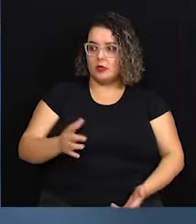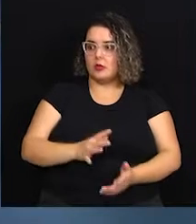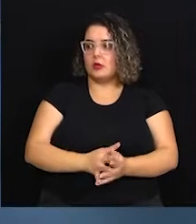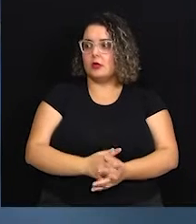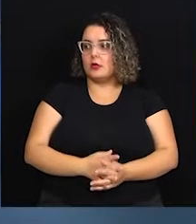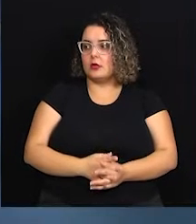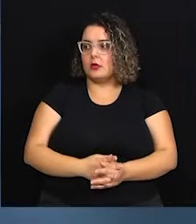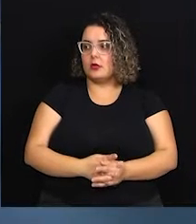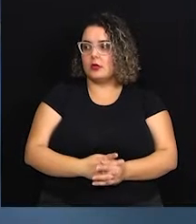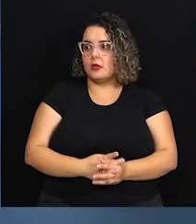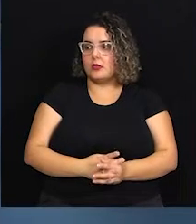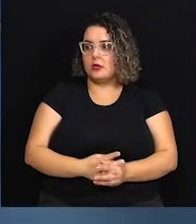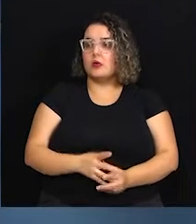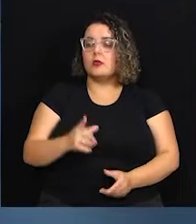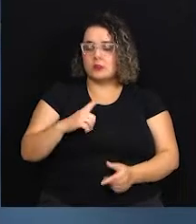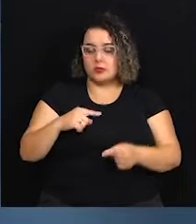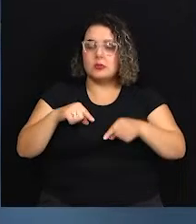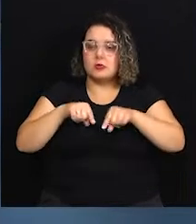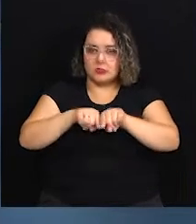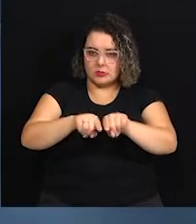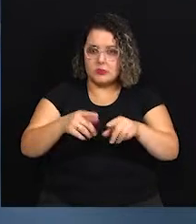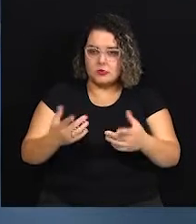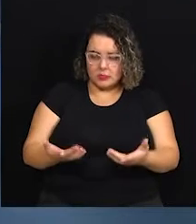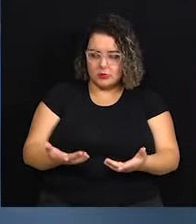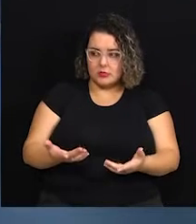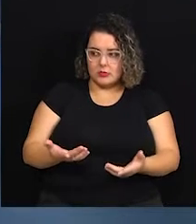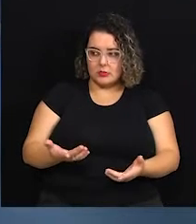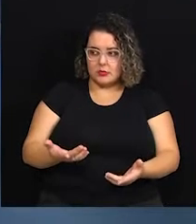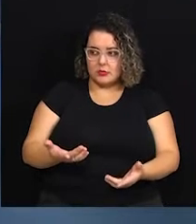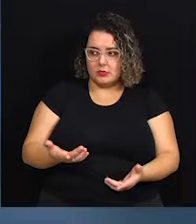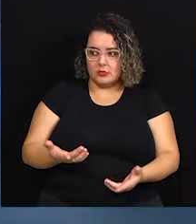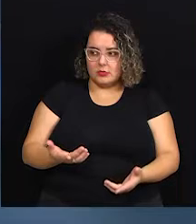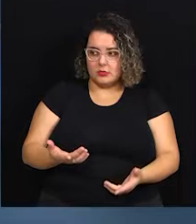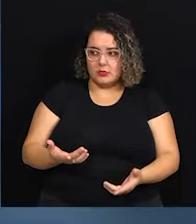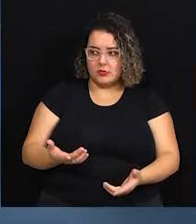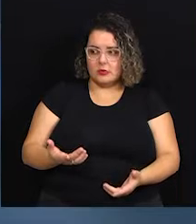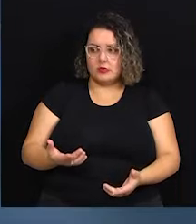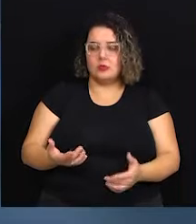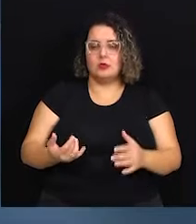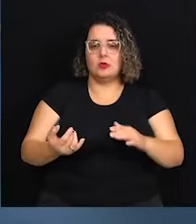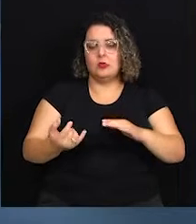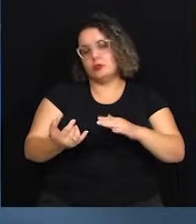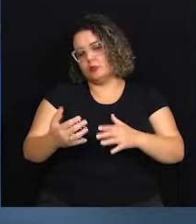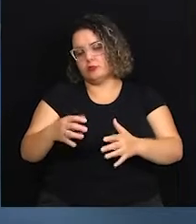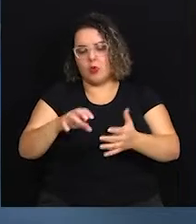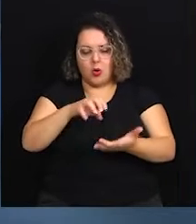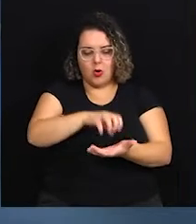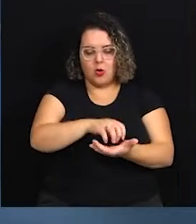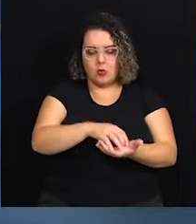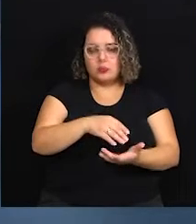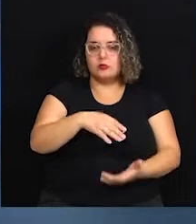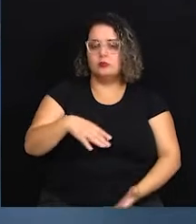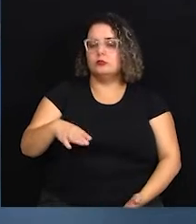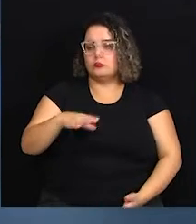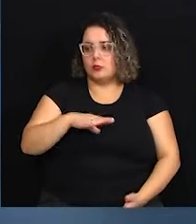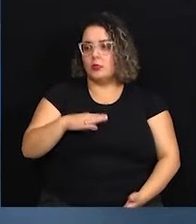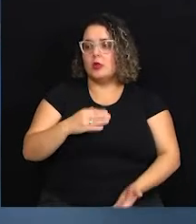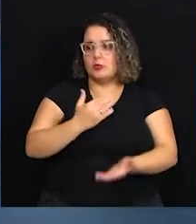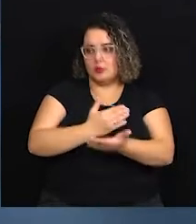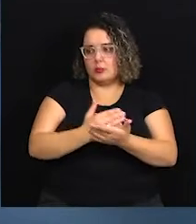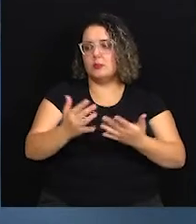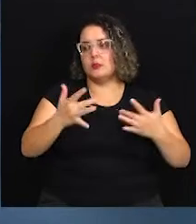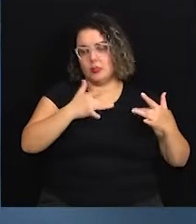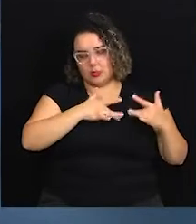sim. Vocês têm parceria com órgãos municipais, mas a gente sabe que tudo começou na base do